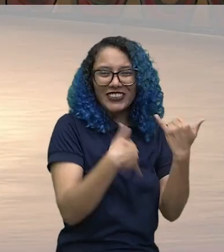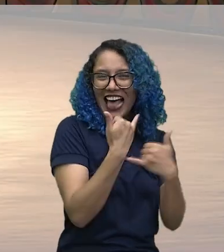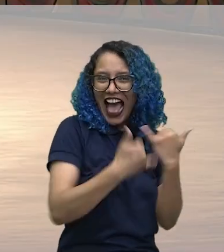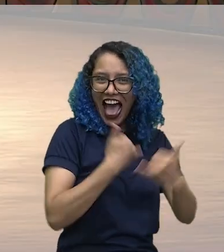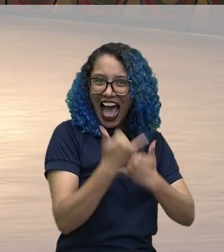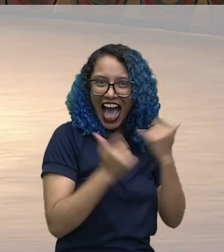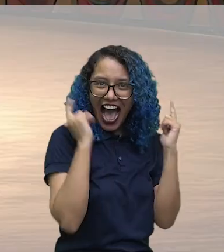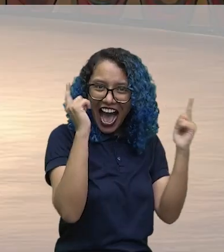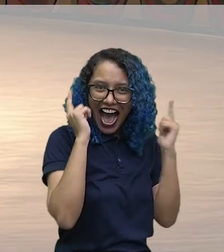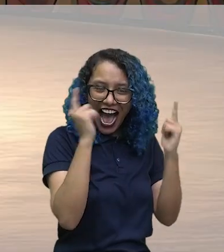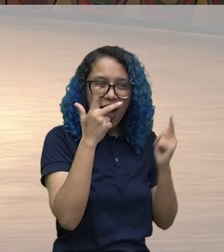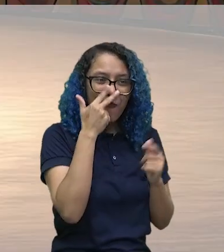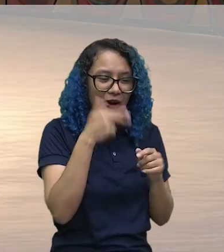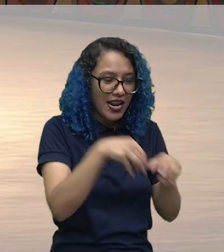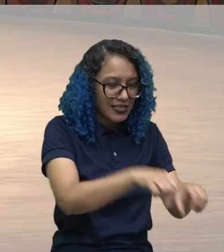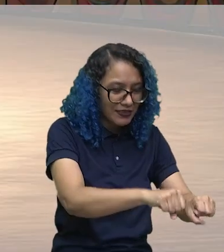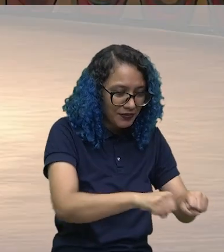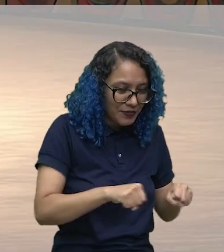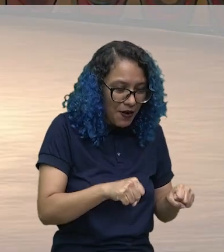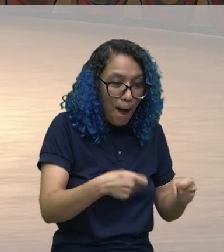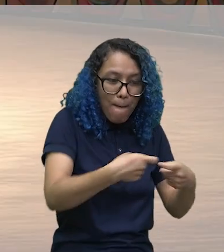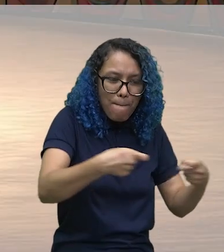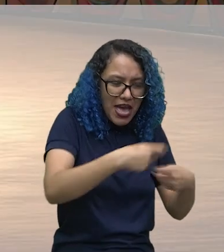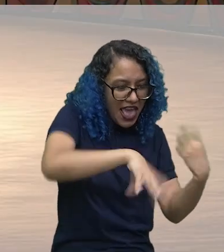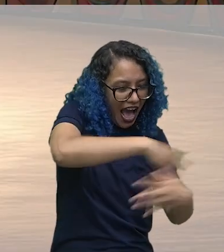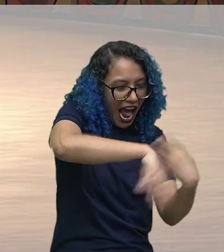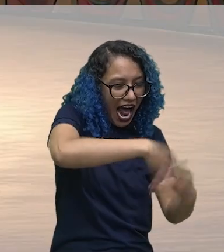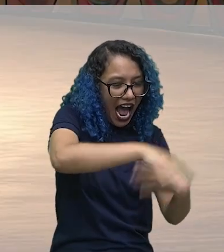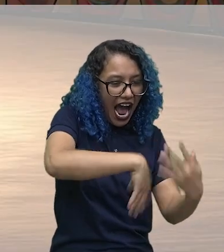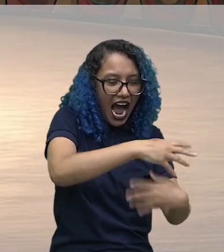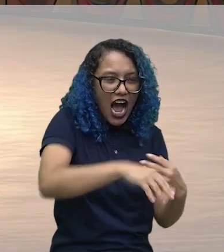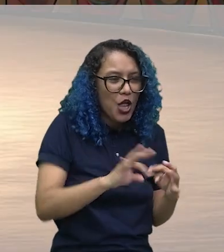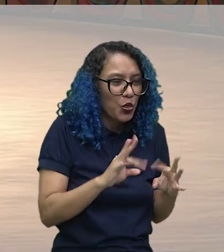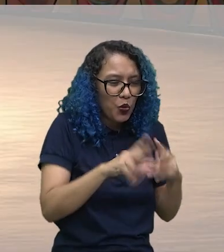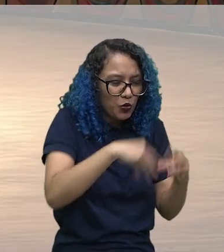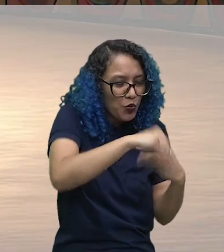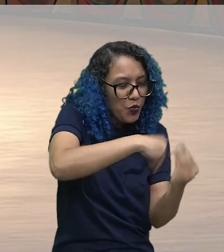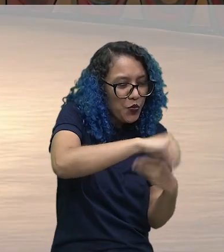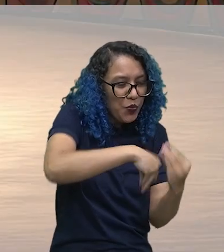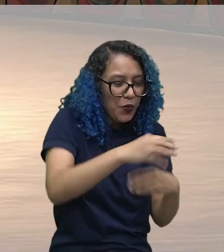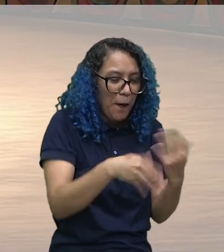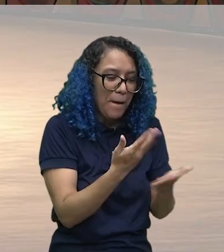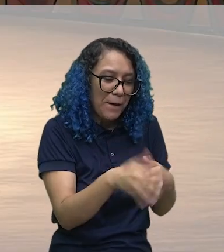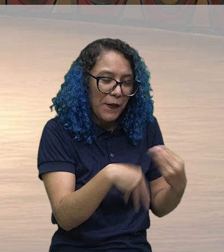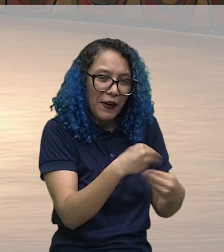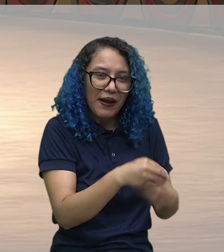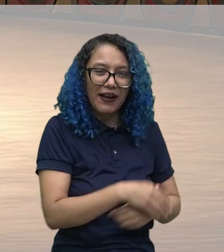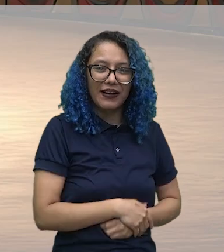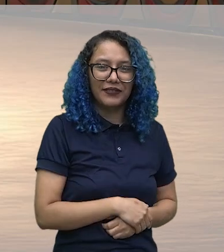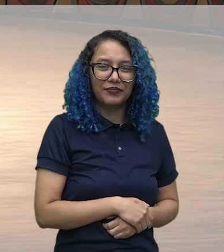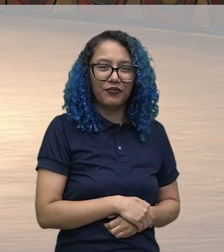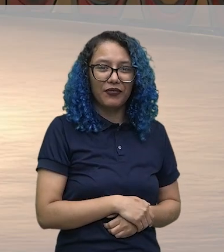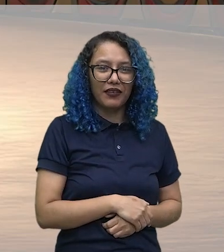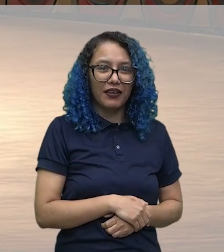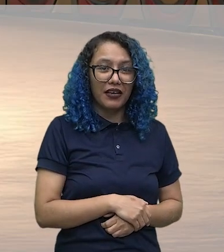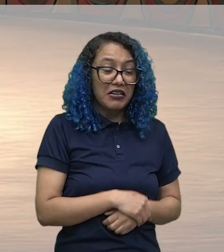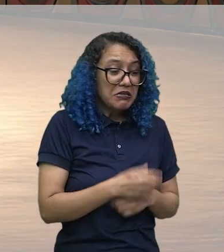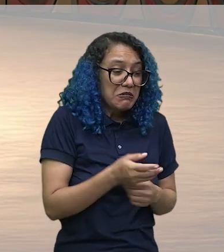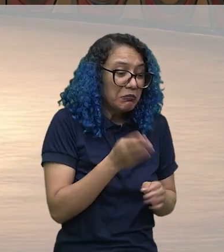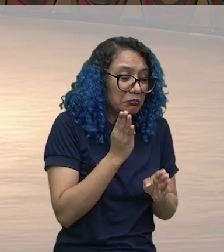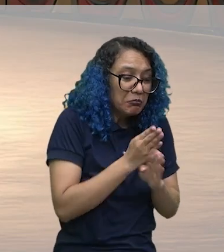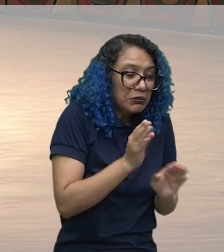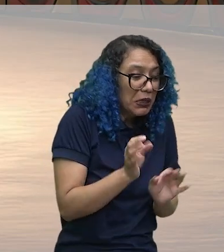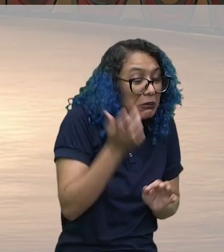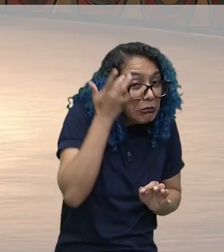é divertida, como uma gaveta de meias bagunçadas onde todos os pares estão perdidos. Você nunca sabe o